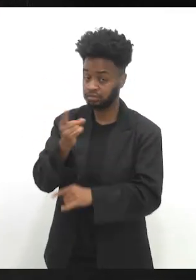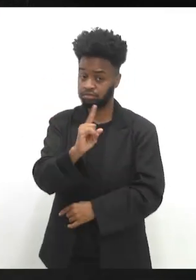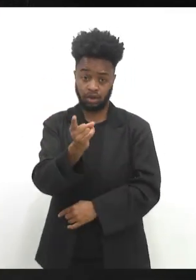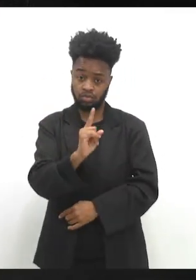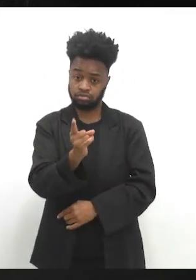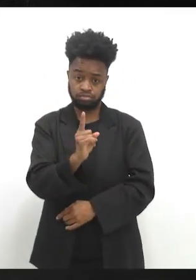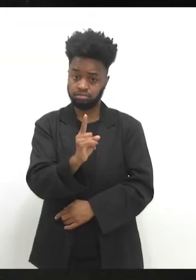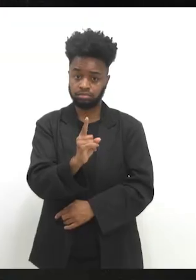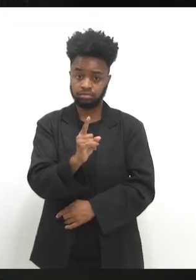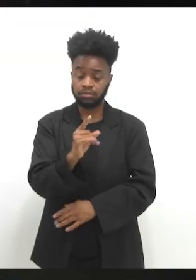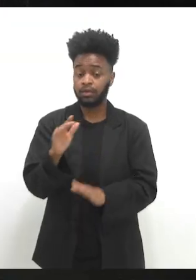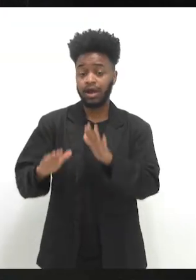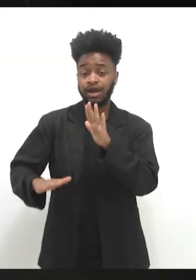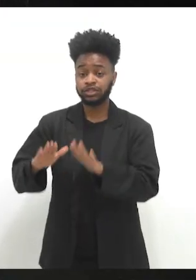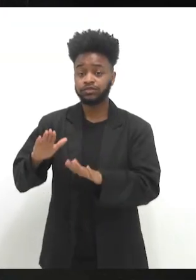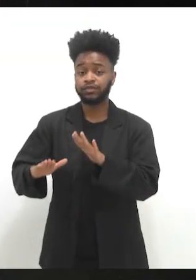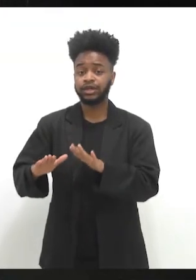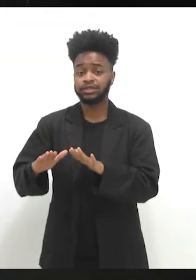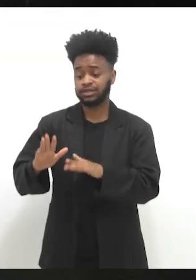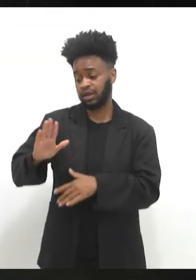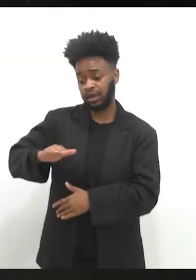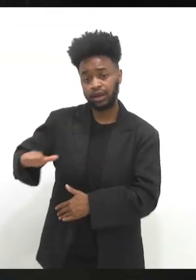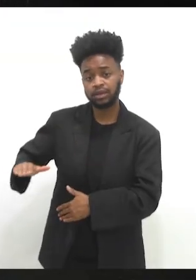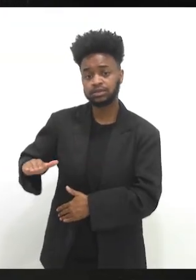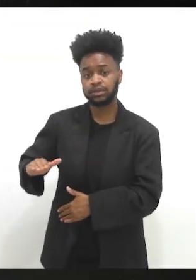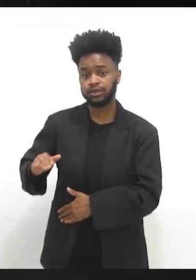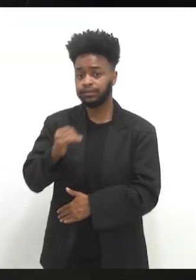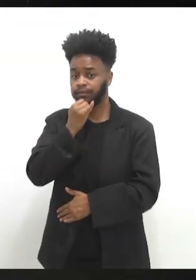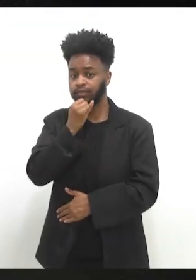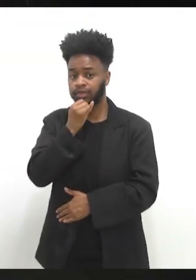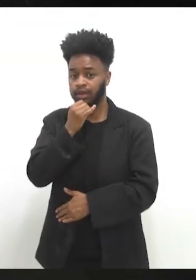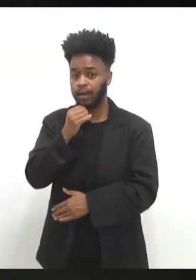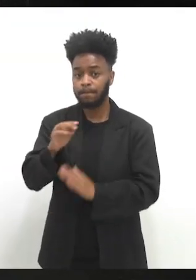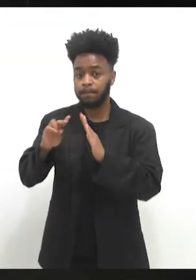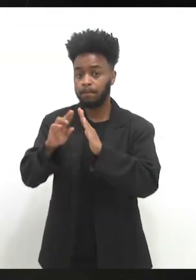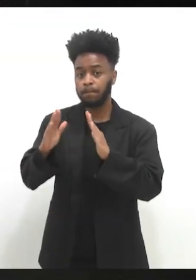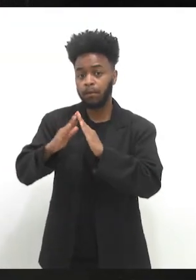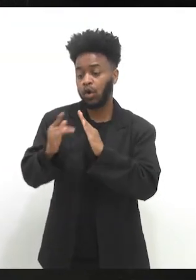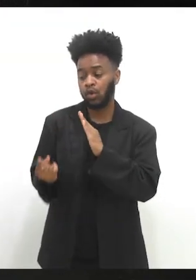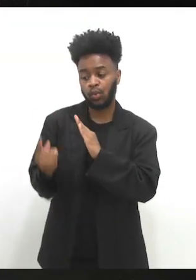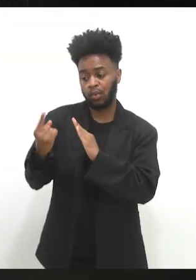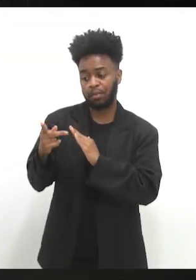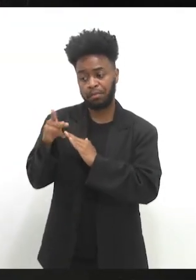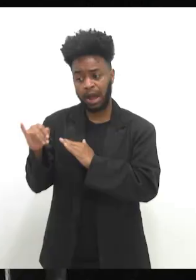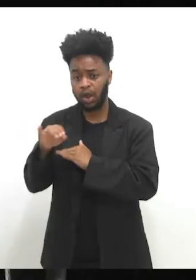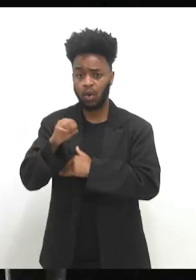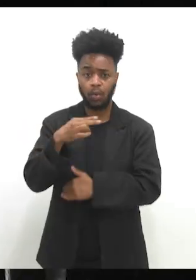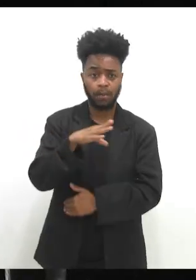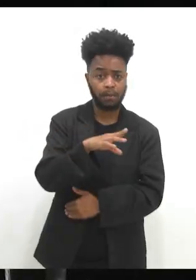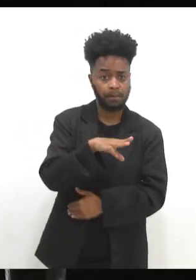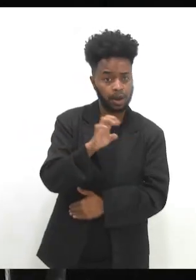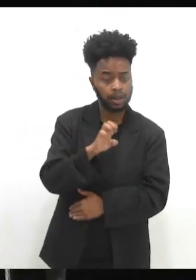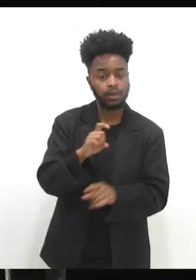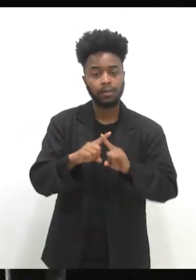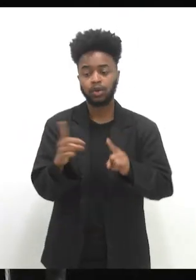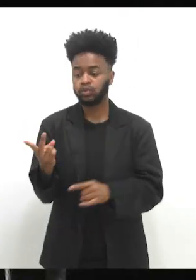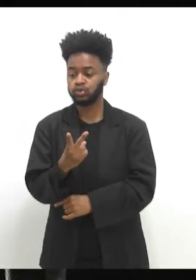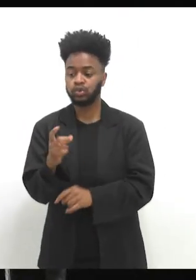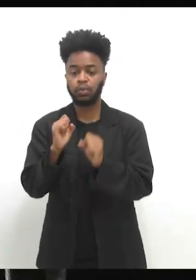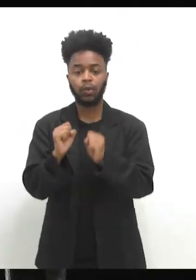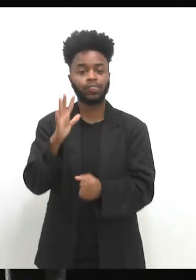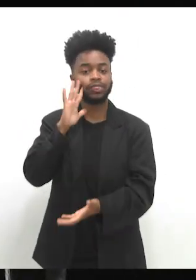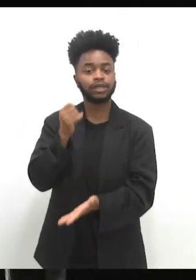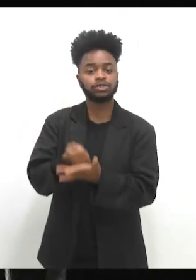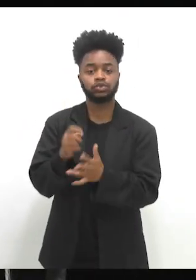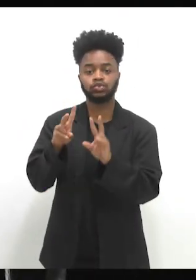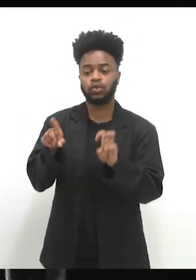do tempo com o outro? Não necessariamente. Às vezes, aquele menor vai ficar com um lar fixo na residência materna ou paterna, mas os dois vão ter